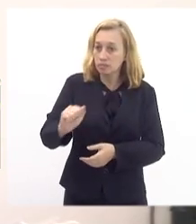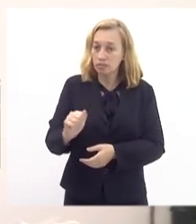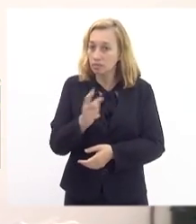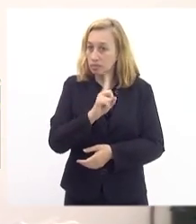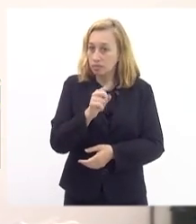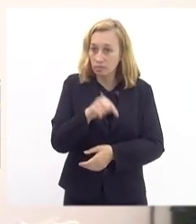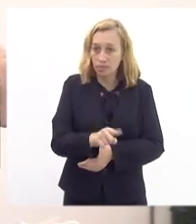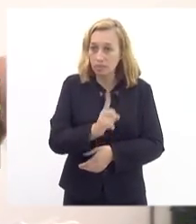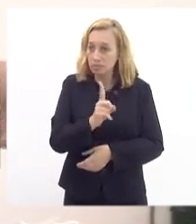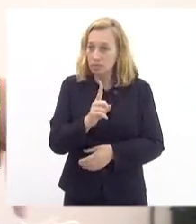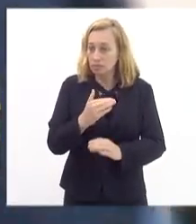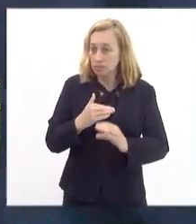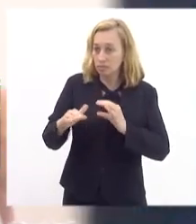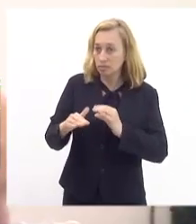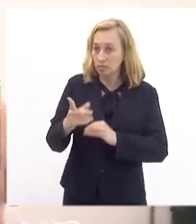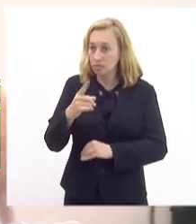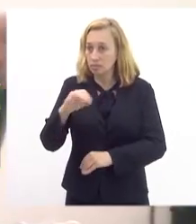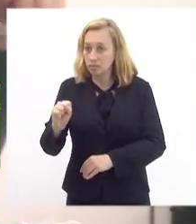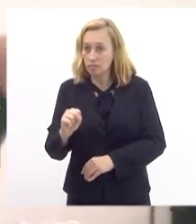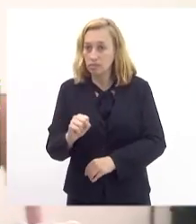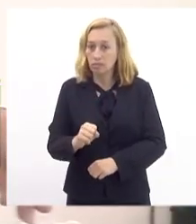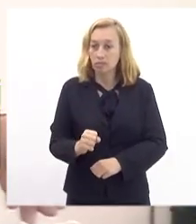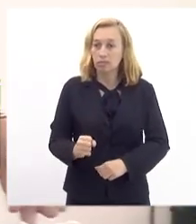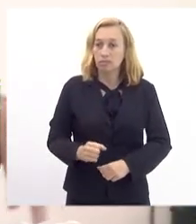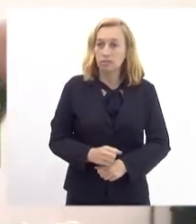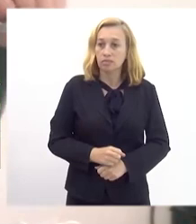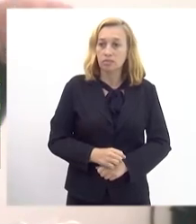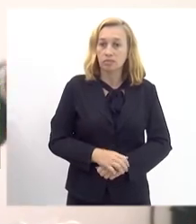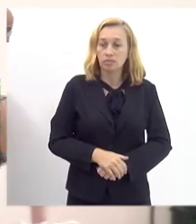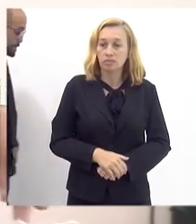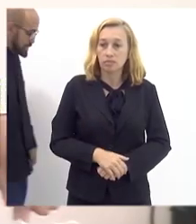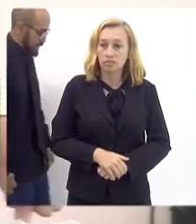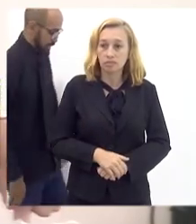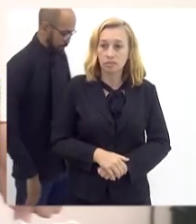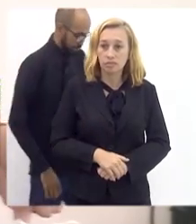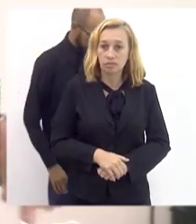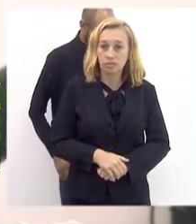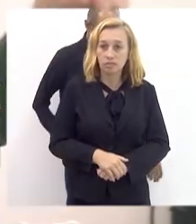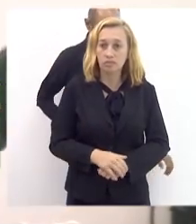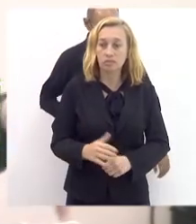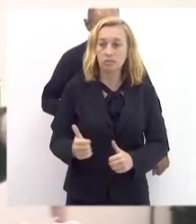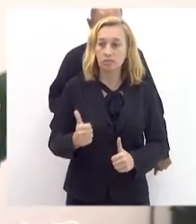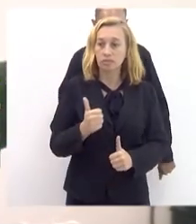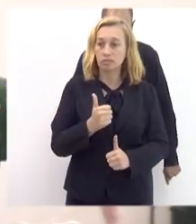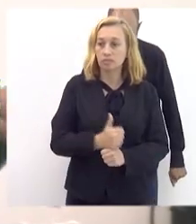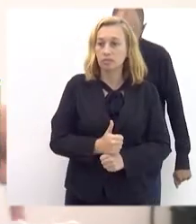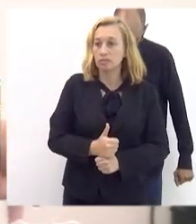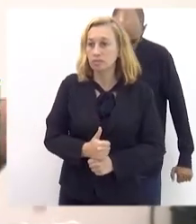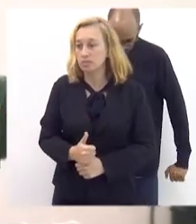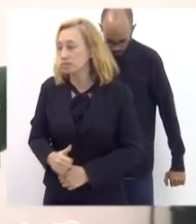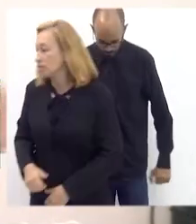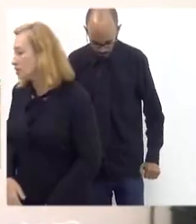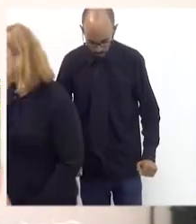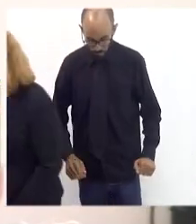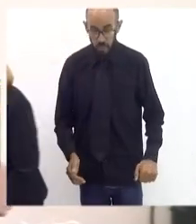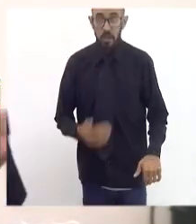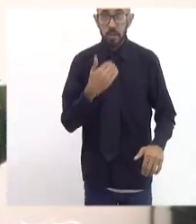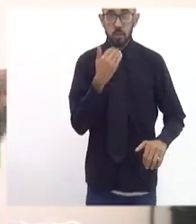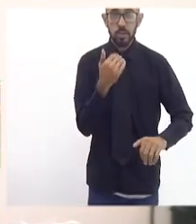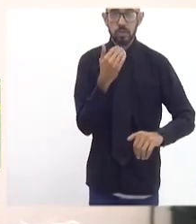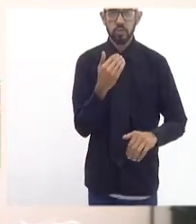não passou pela seca o processo de licenciamento tem que passar tem que passar com antecedência não adianta colocar na pauta